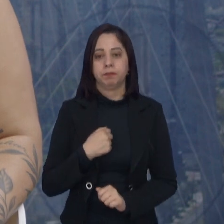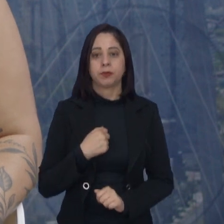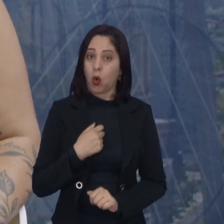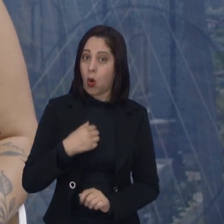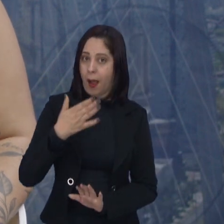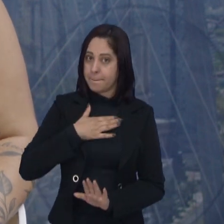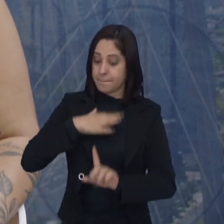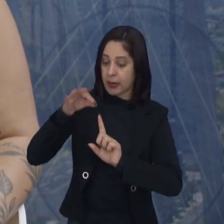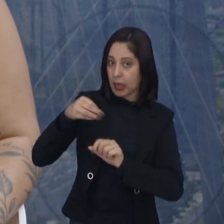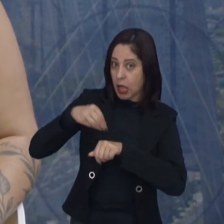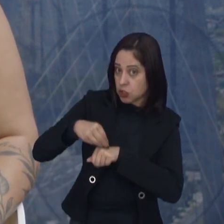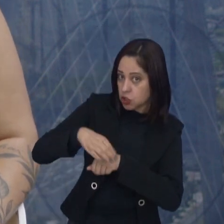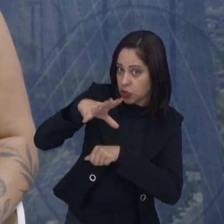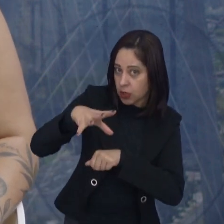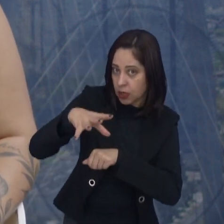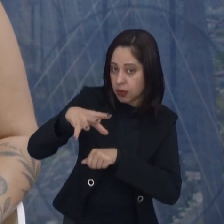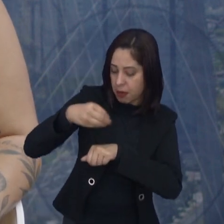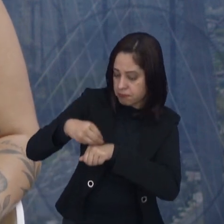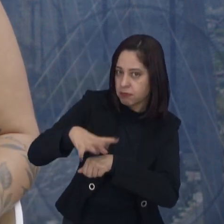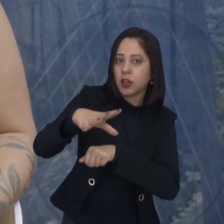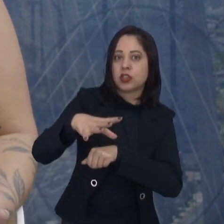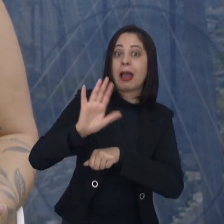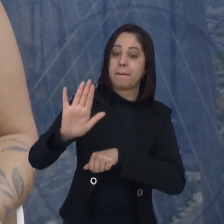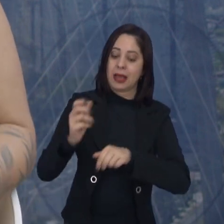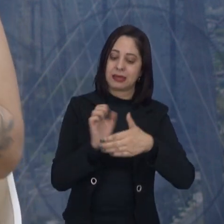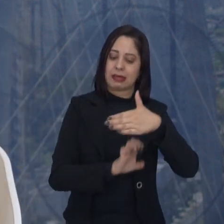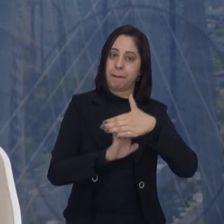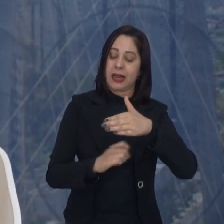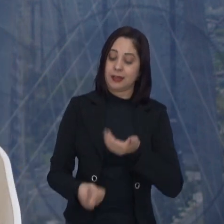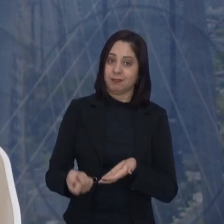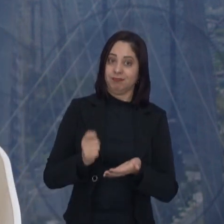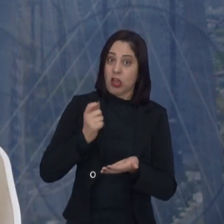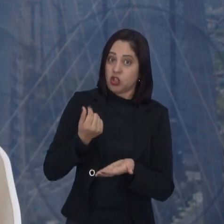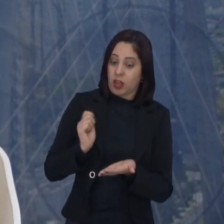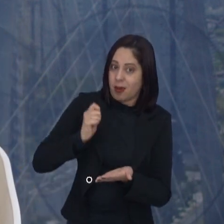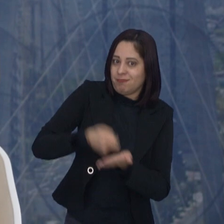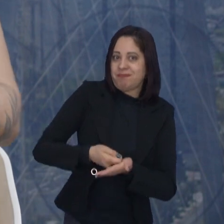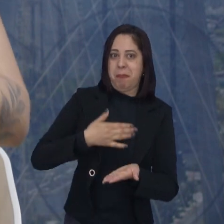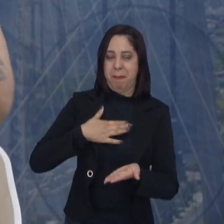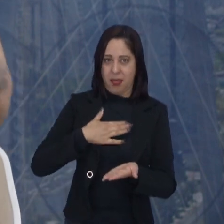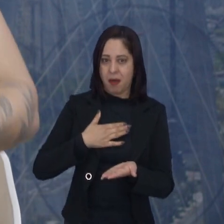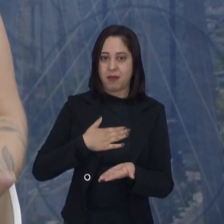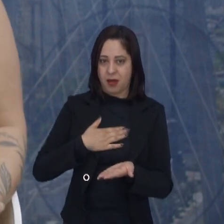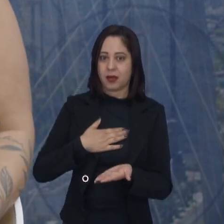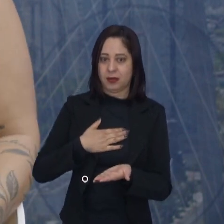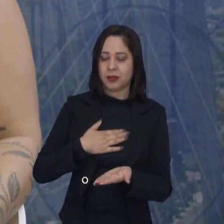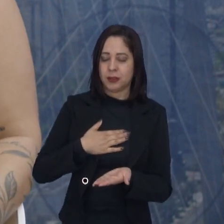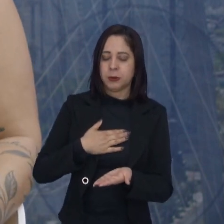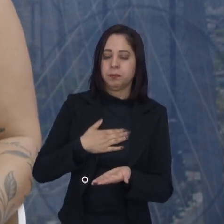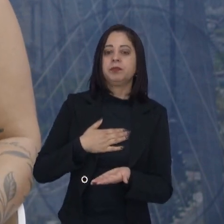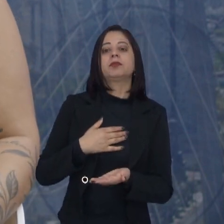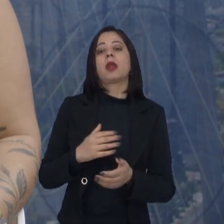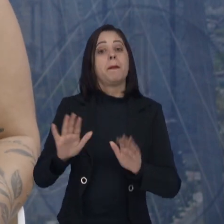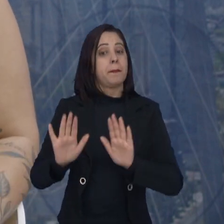estou sendo paga por isso, porque é um produto que faz parte da minha vida, né? E que bom que a empresa conseguiu valorizar e visualizar aquele